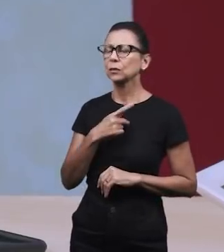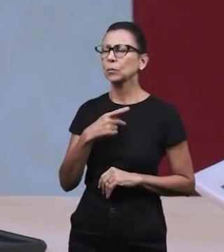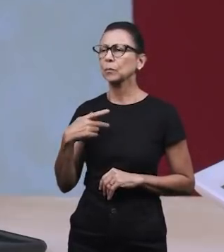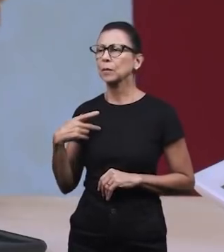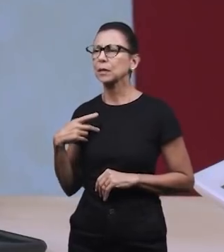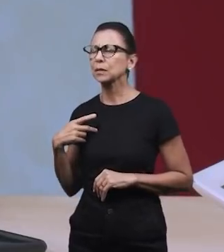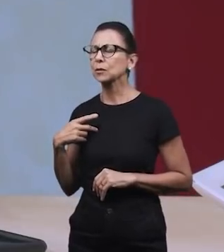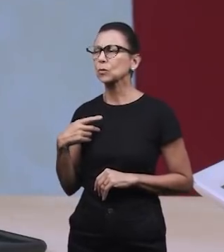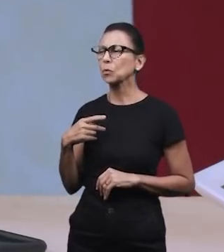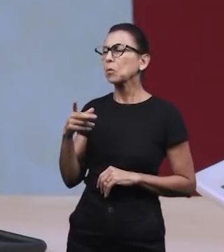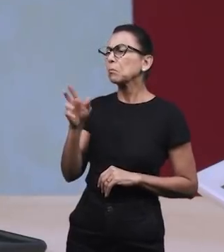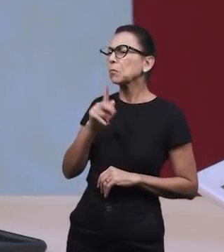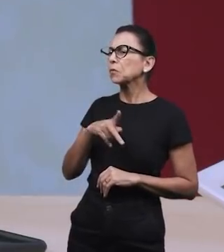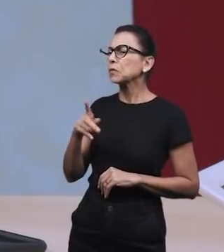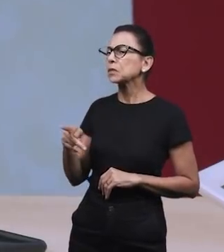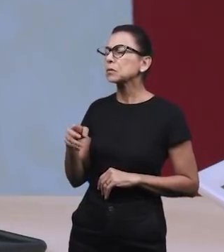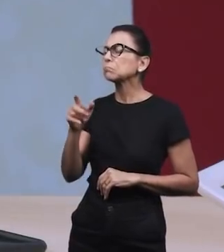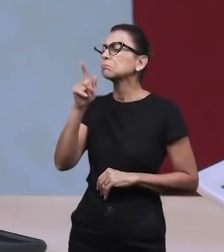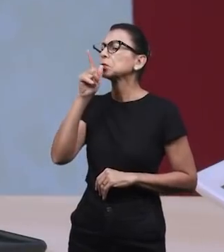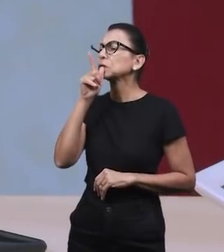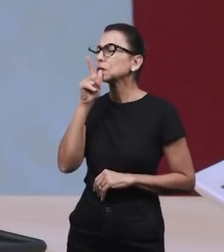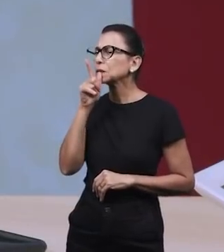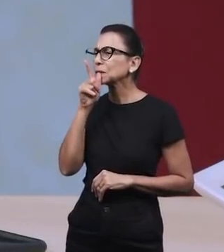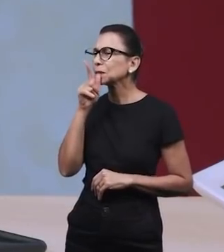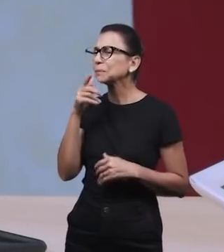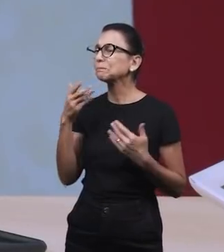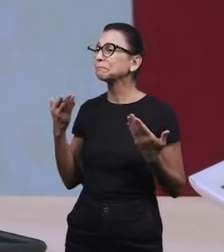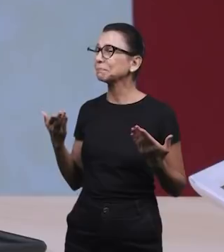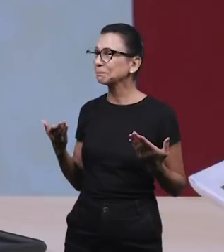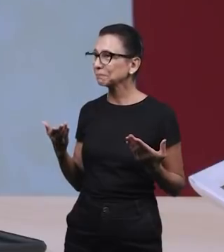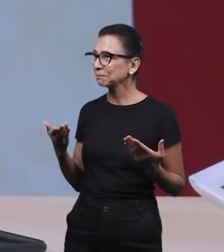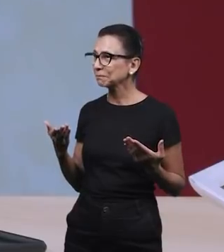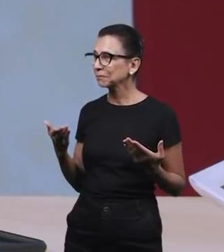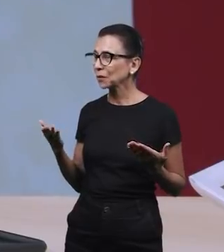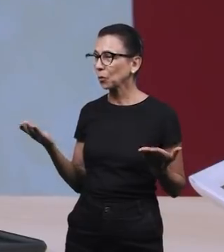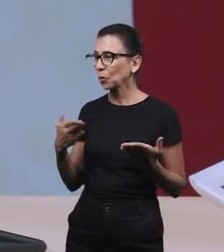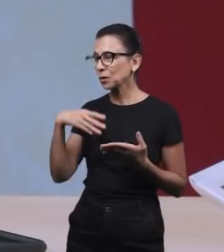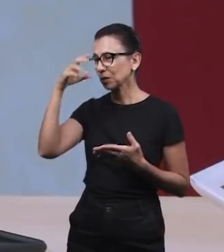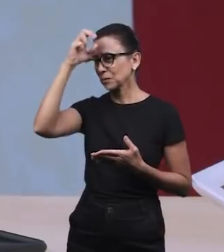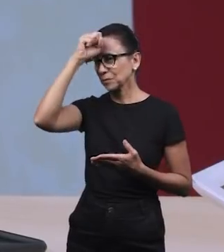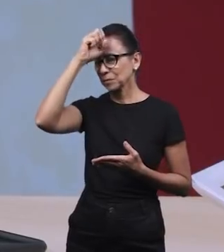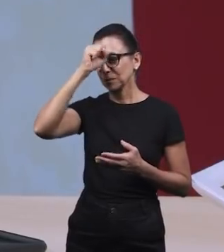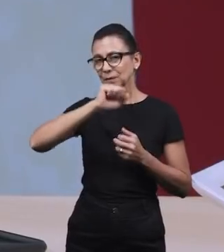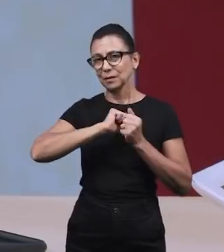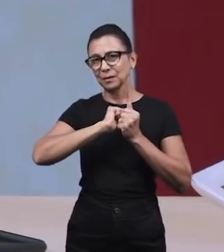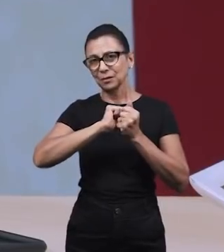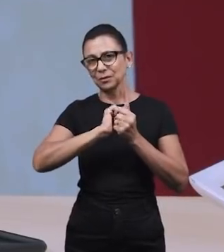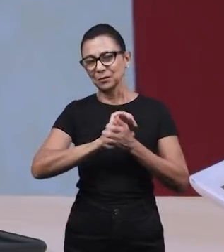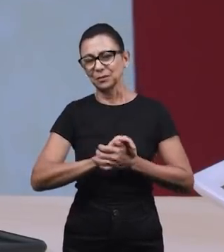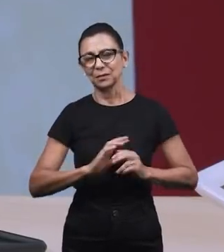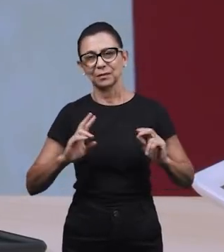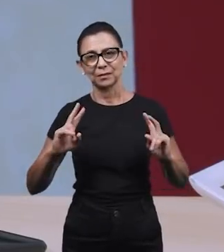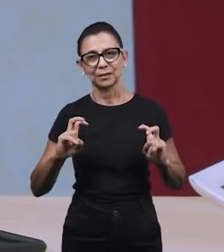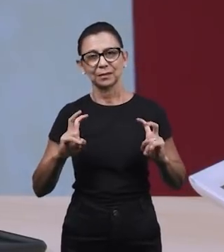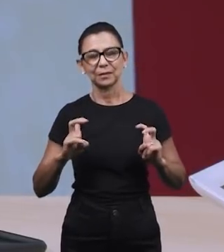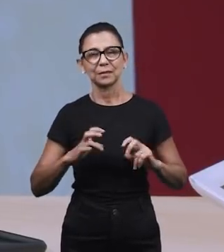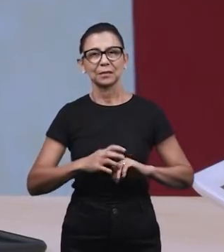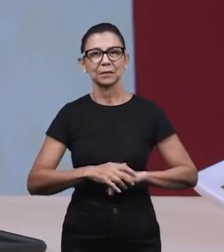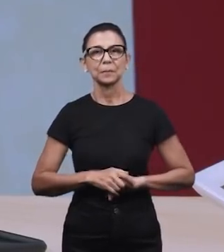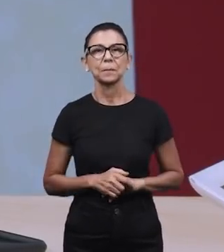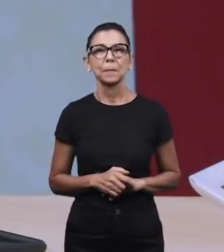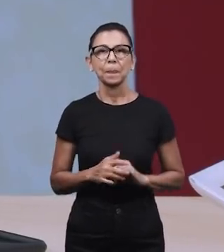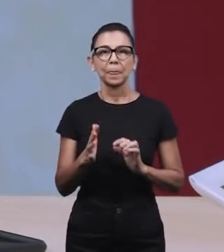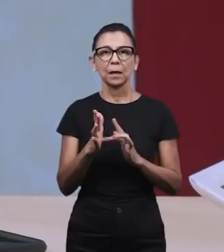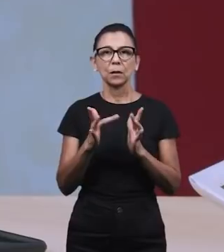Souza, professor Gilson Souza, seja como você queira chamar, mas a gente vai aprender juntos aqui acerca desse tema. E